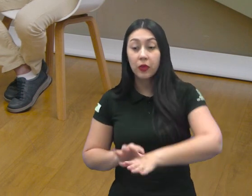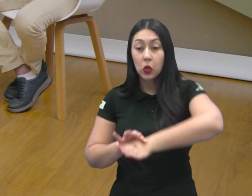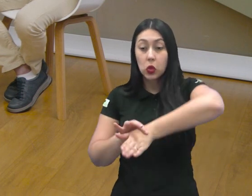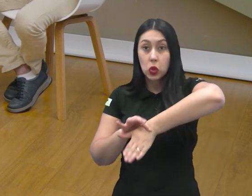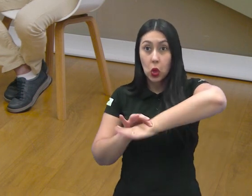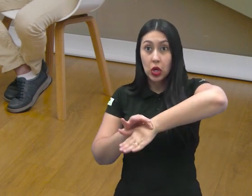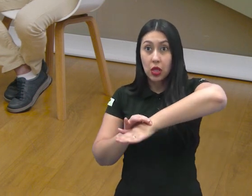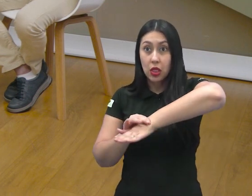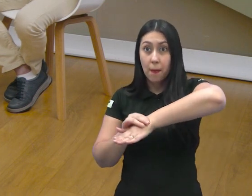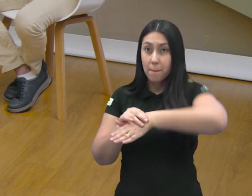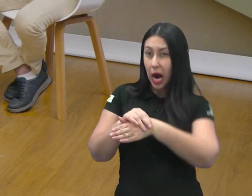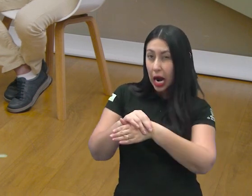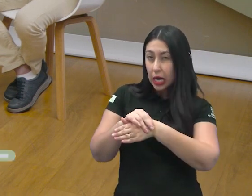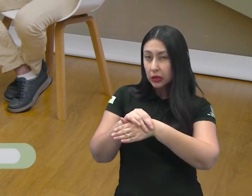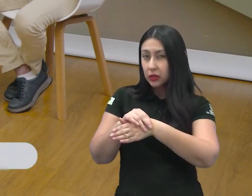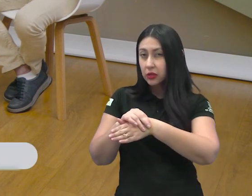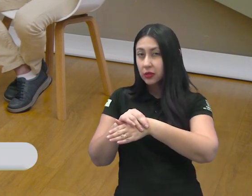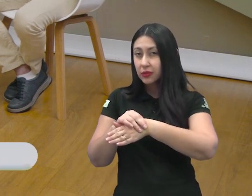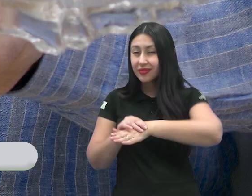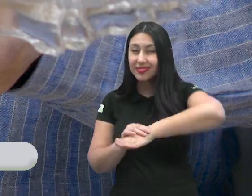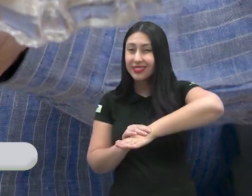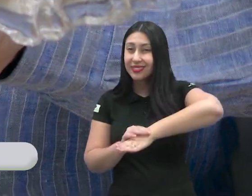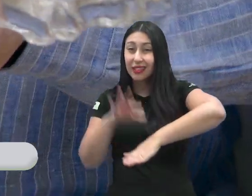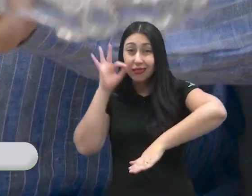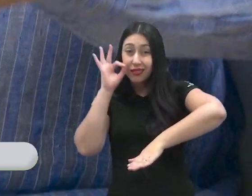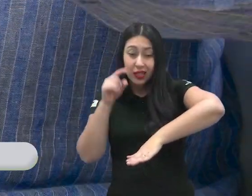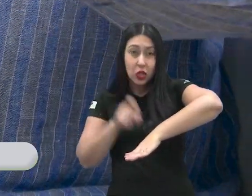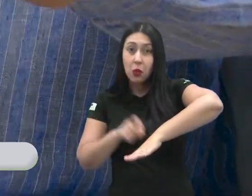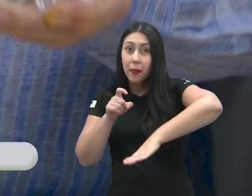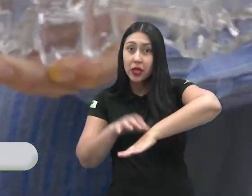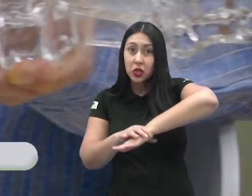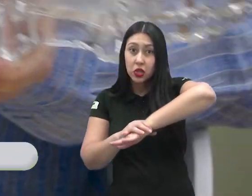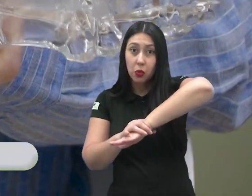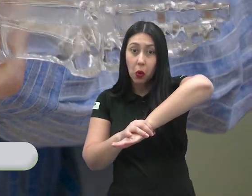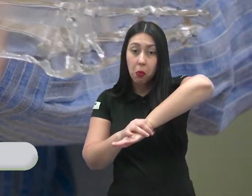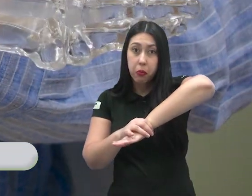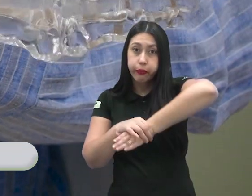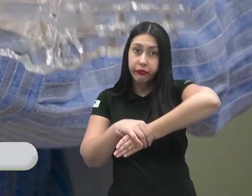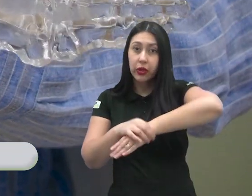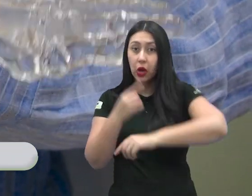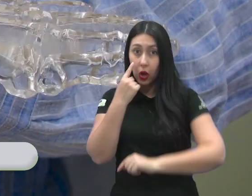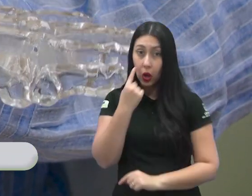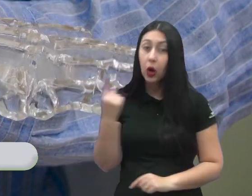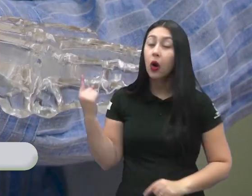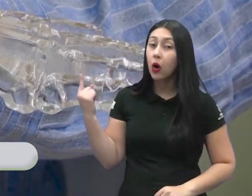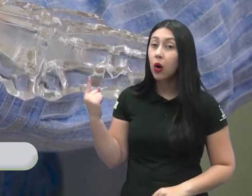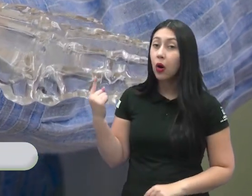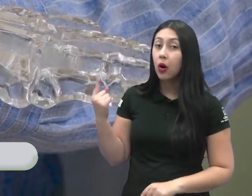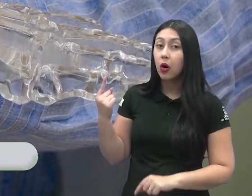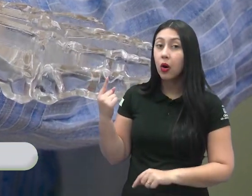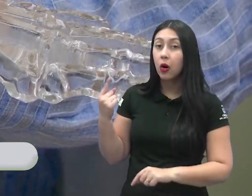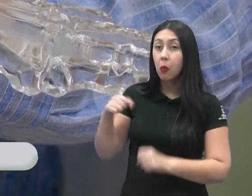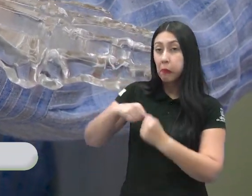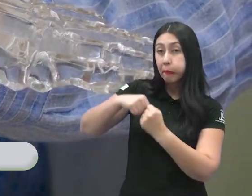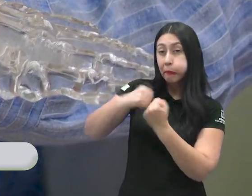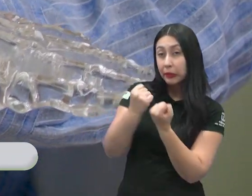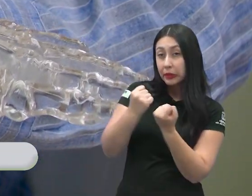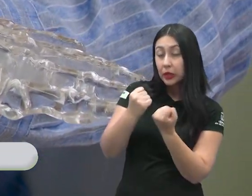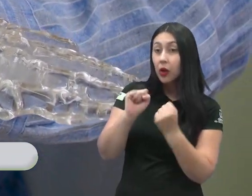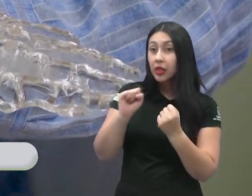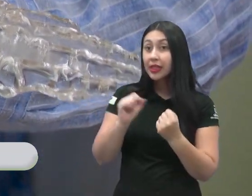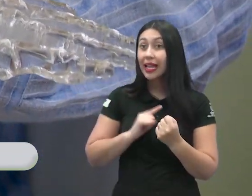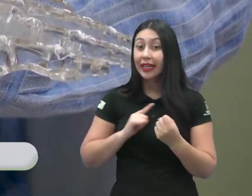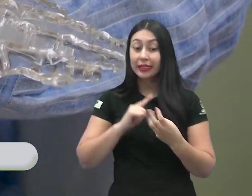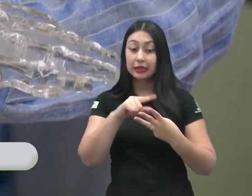um desvio momentâneo de uma articulação, como isso aqui que eu estou mostrando. A entorse pode ser grau 1, grau 2 e grau